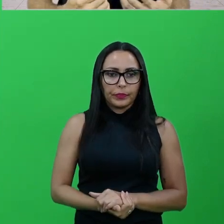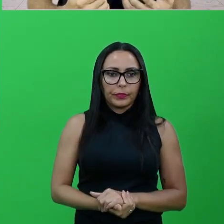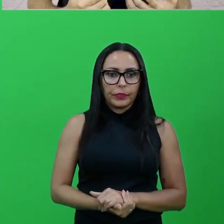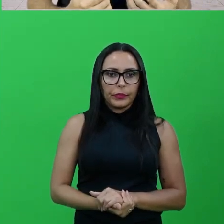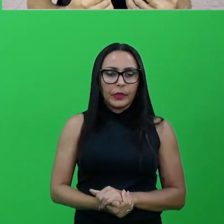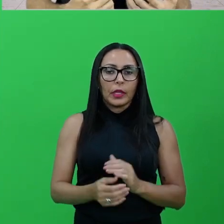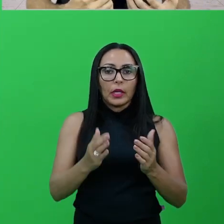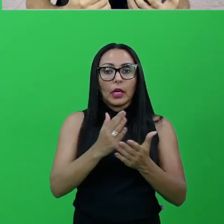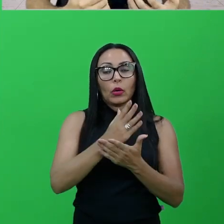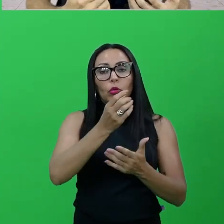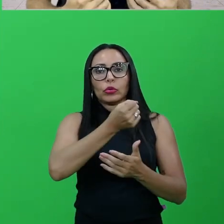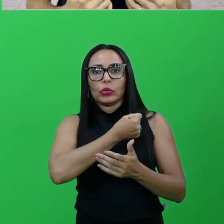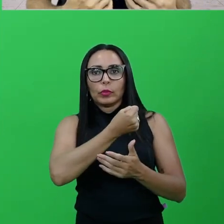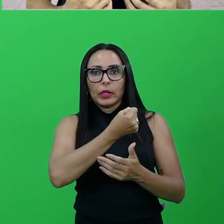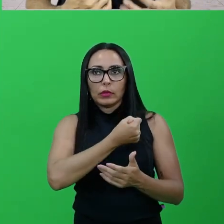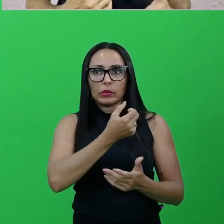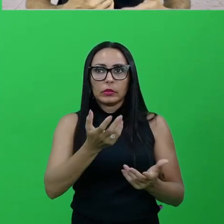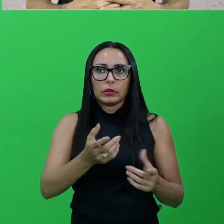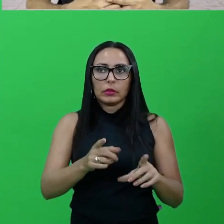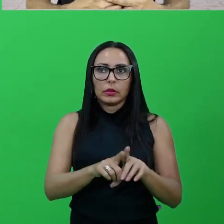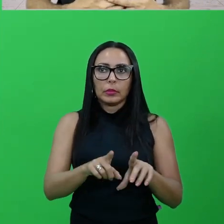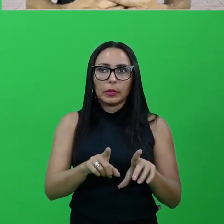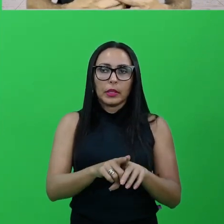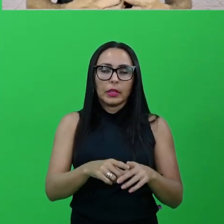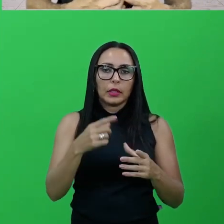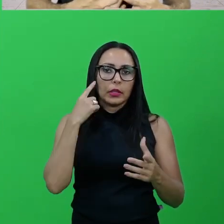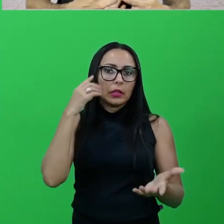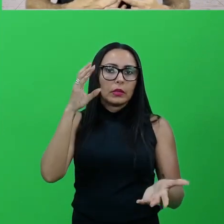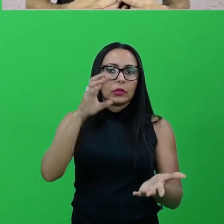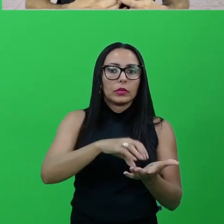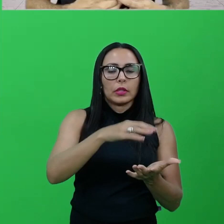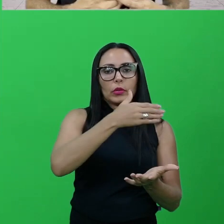alguns números relativos à inovação no setor público